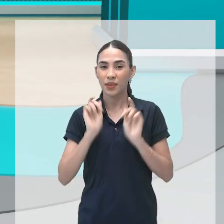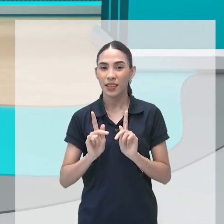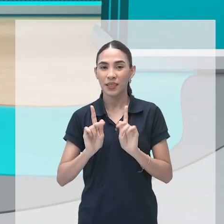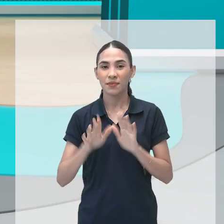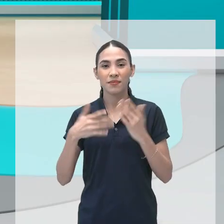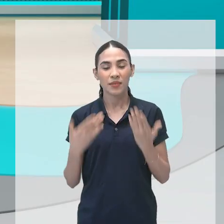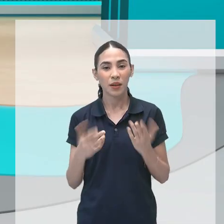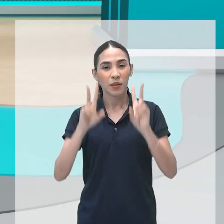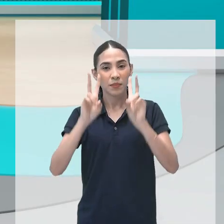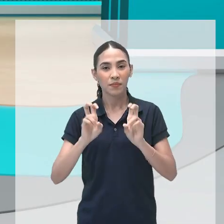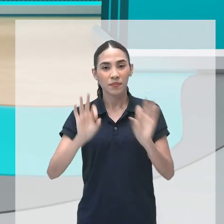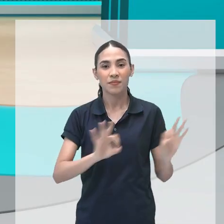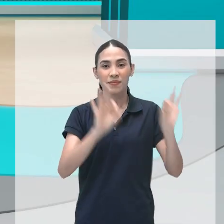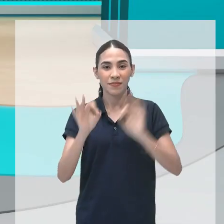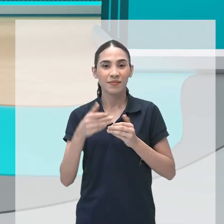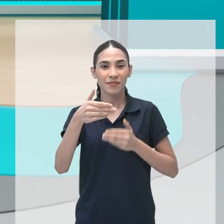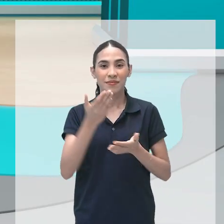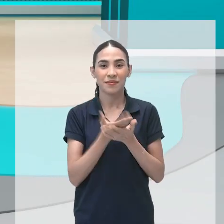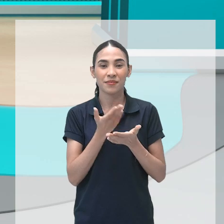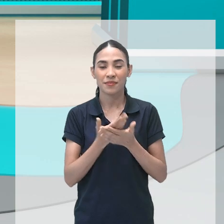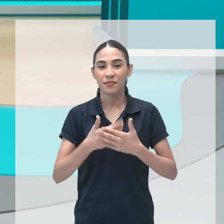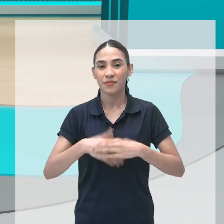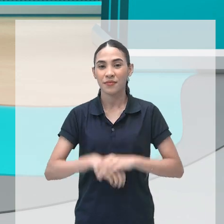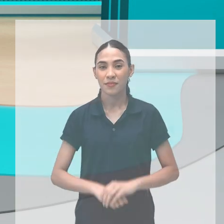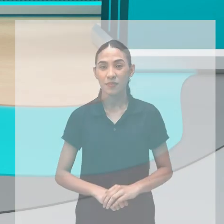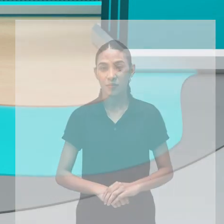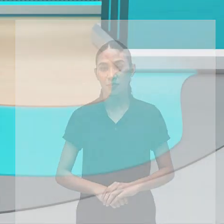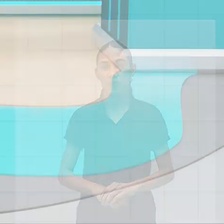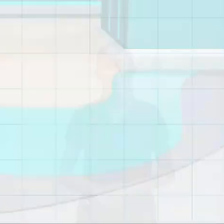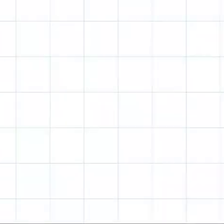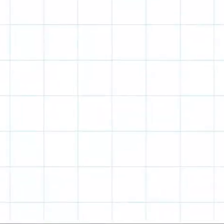ok? Então esse é o nosso conteúdo e vamos à nossa aula.